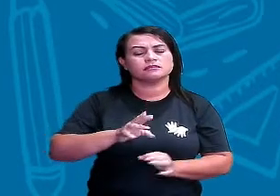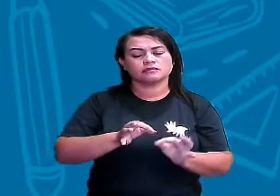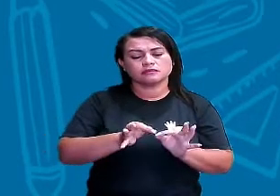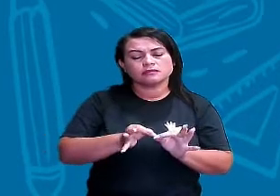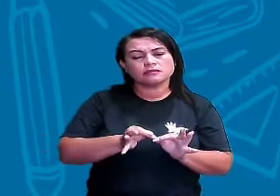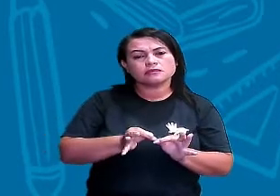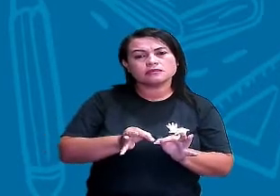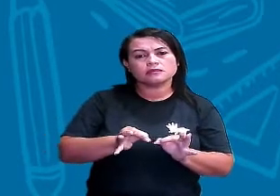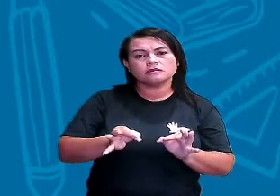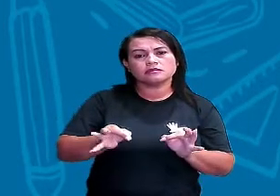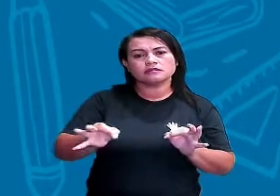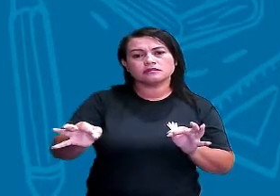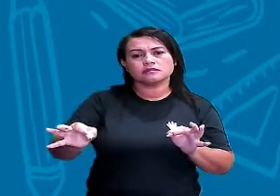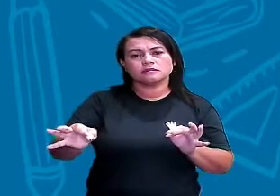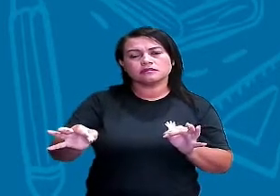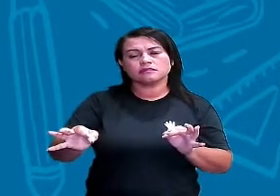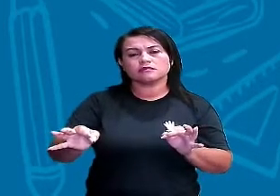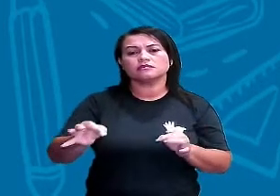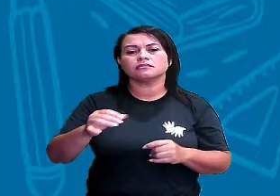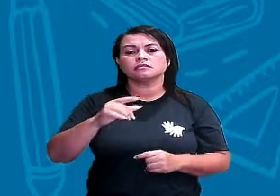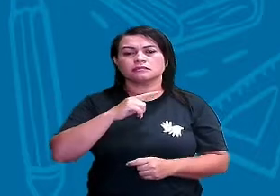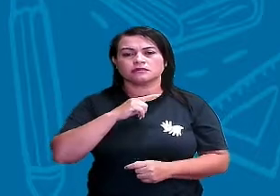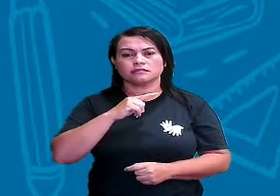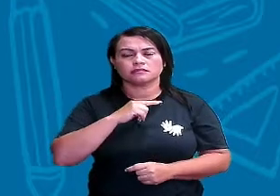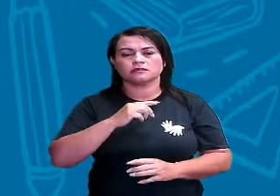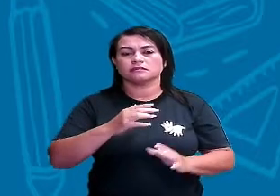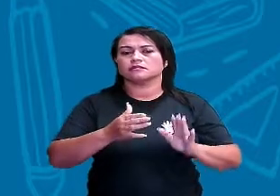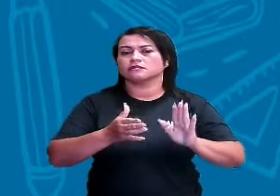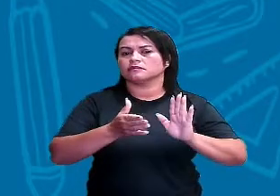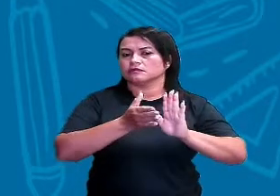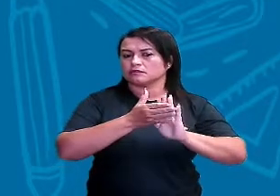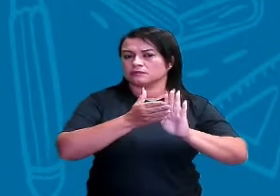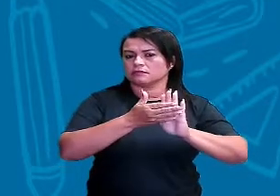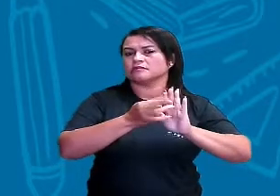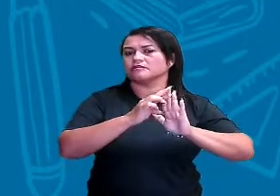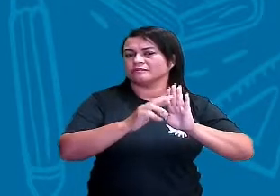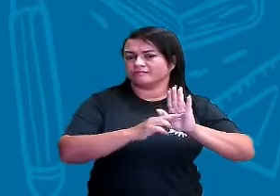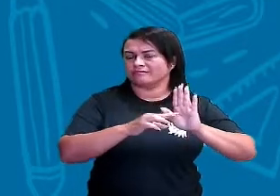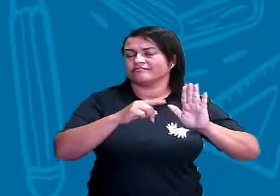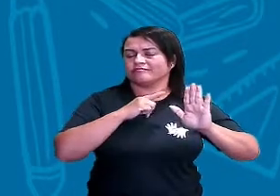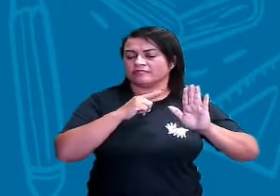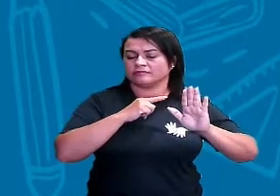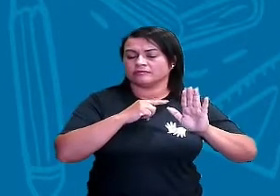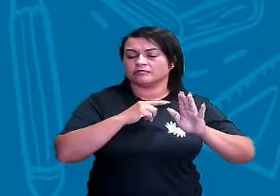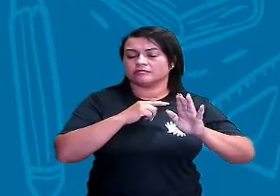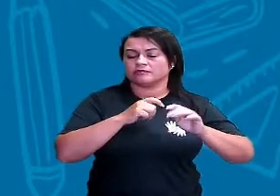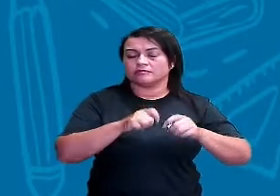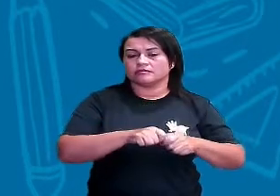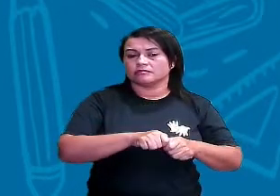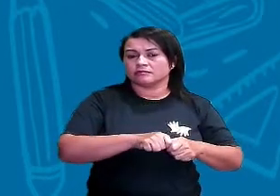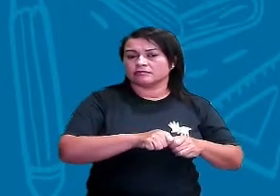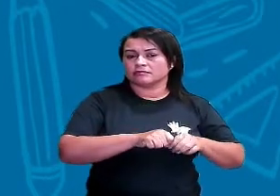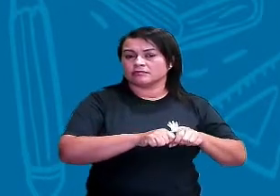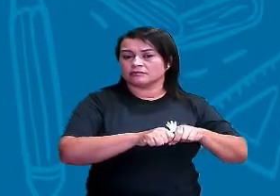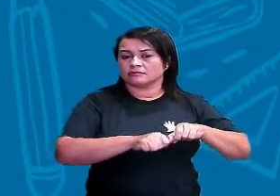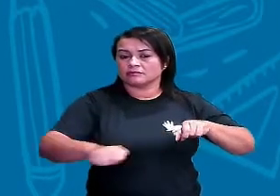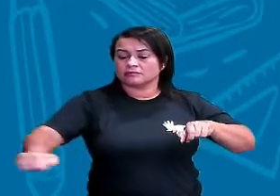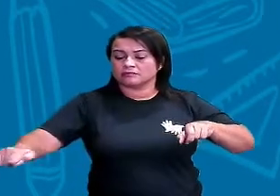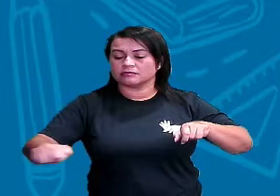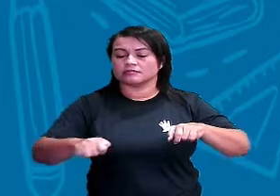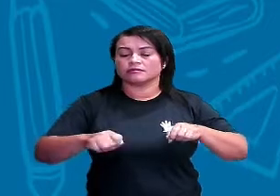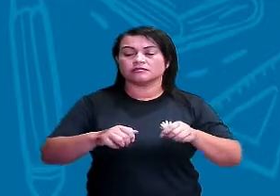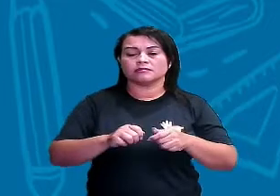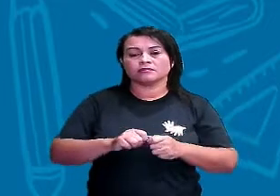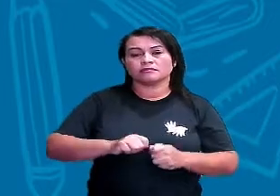essa medição de comprimento padronizado são esses que estão na sua telinha. É a trena, a fita métrica